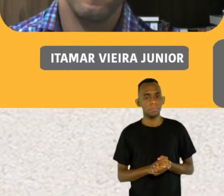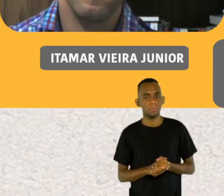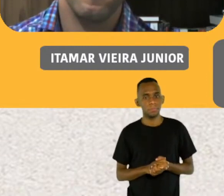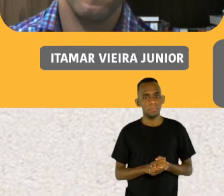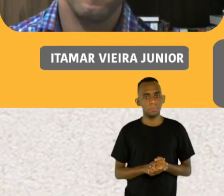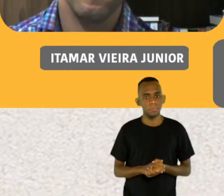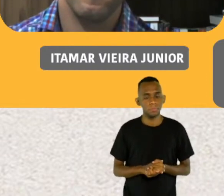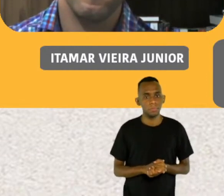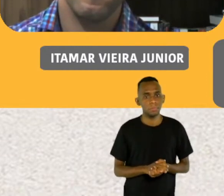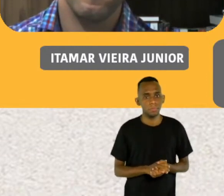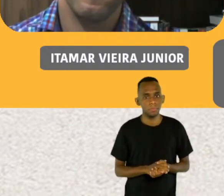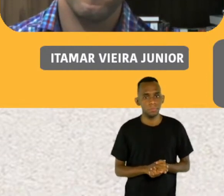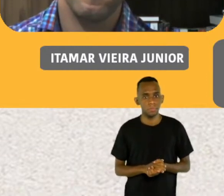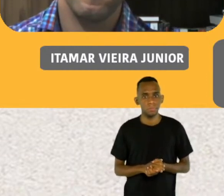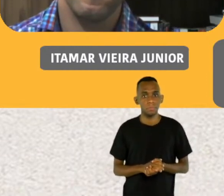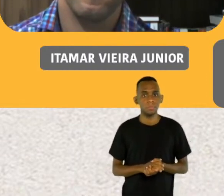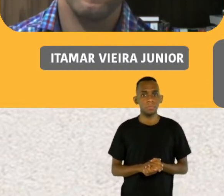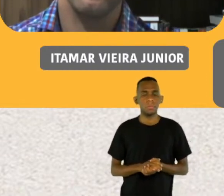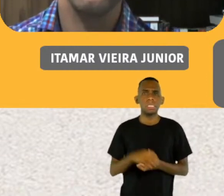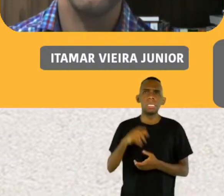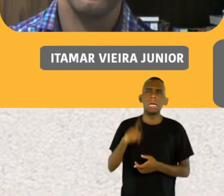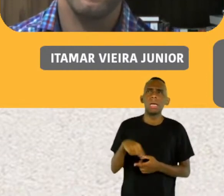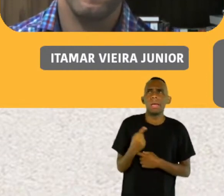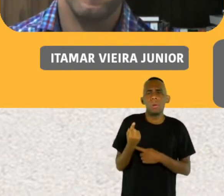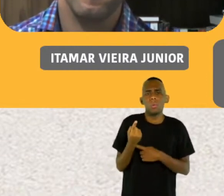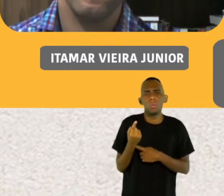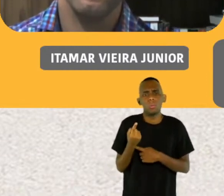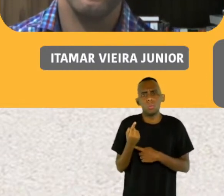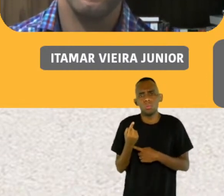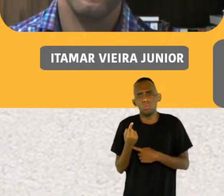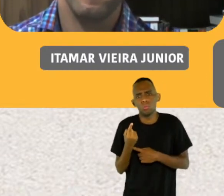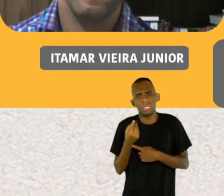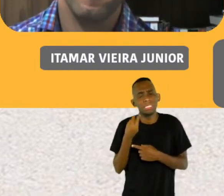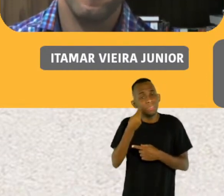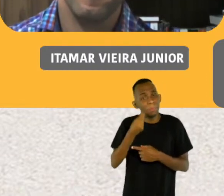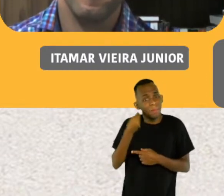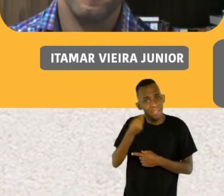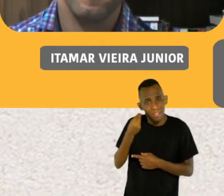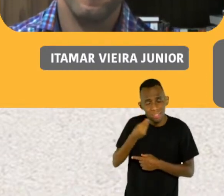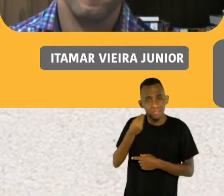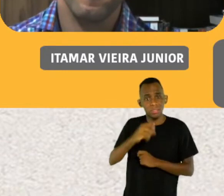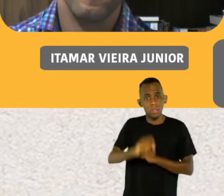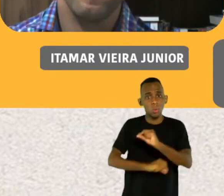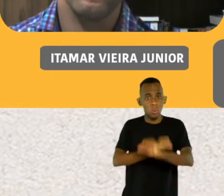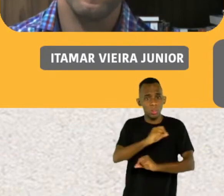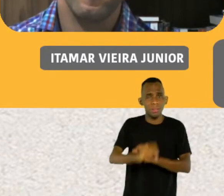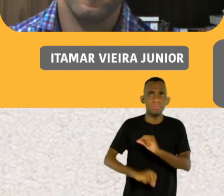E é uma ambiência, né? Uma ambiência que eu acho que faz isso